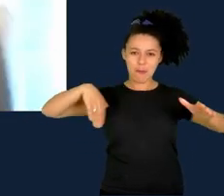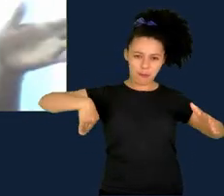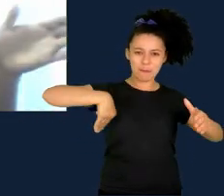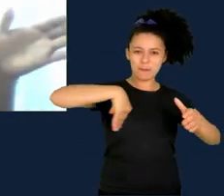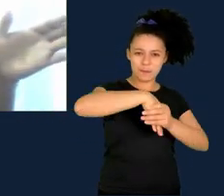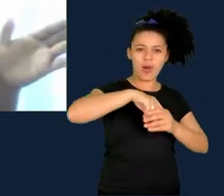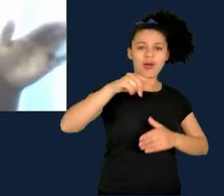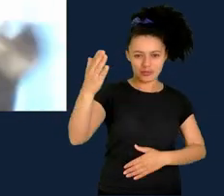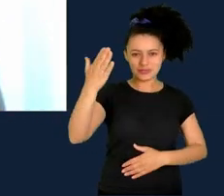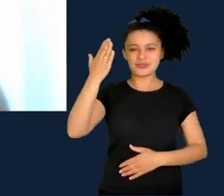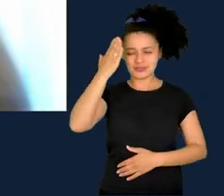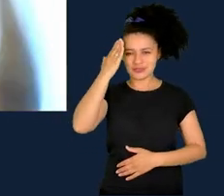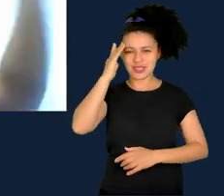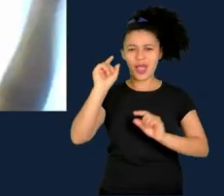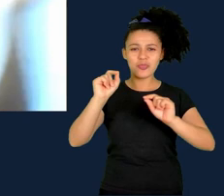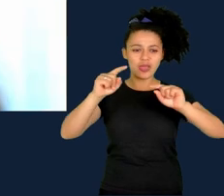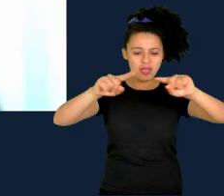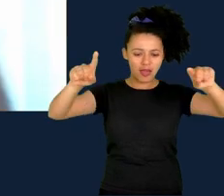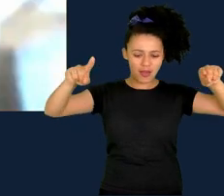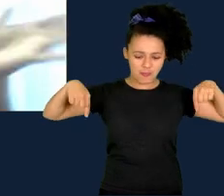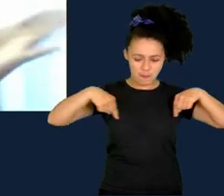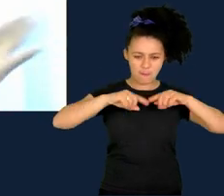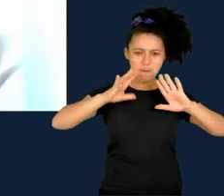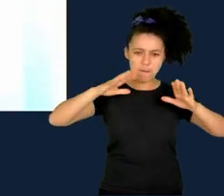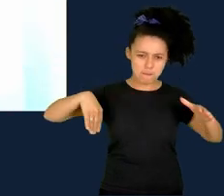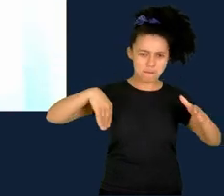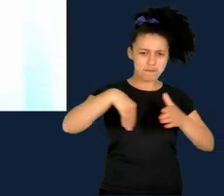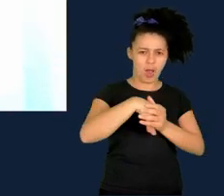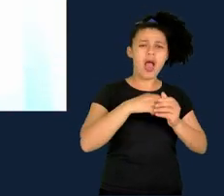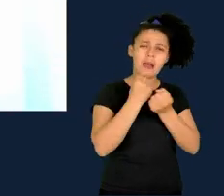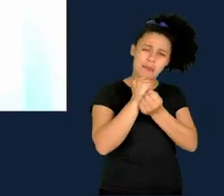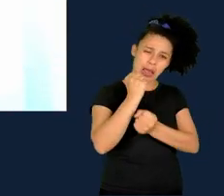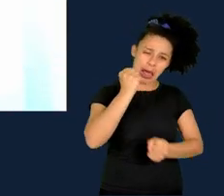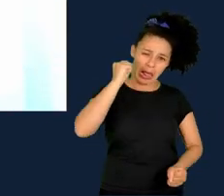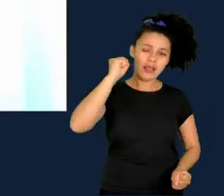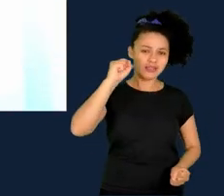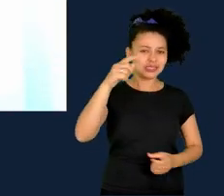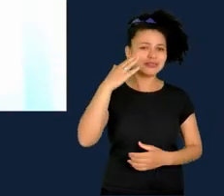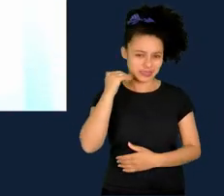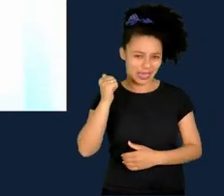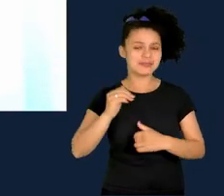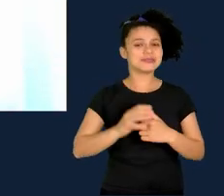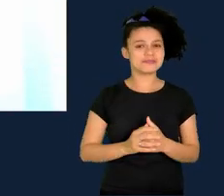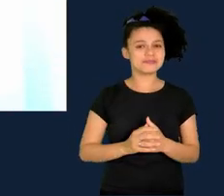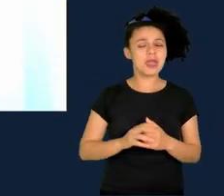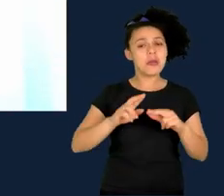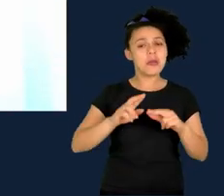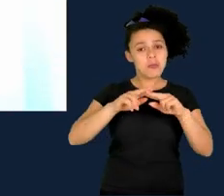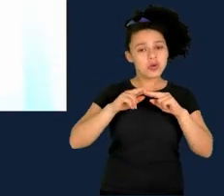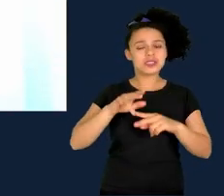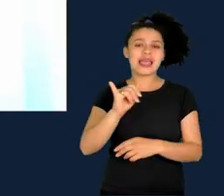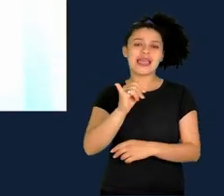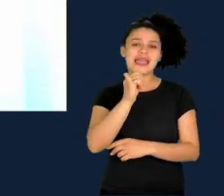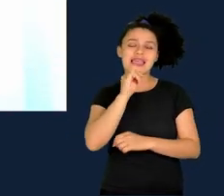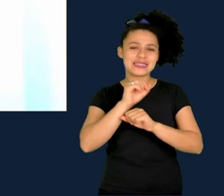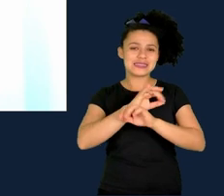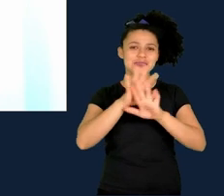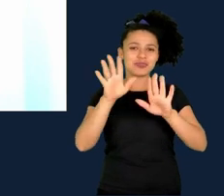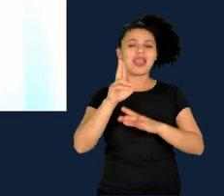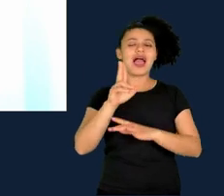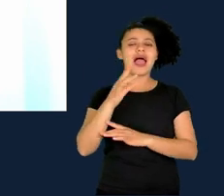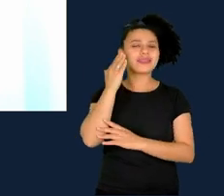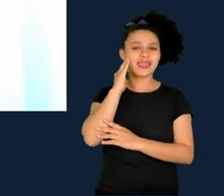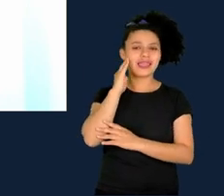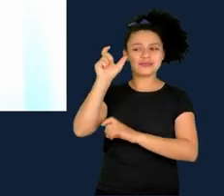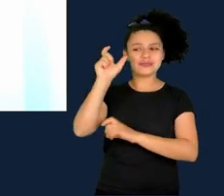é o campo de futebol, já é uma coisa grande, né? Então, acho que é só um exemplo claro, assim, de